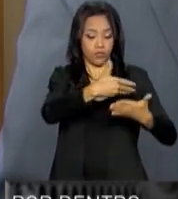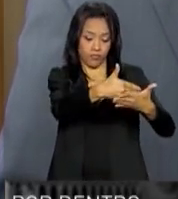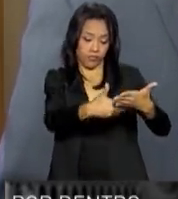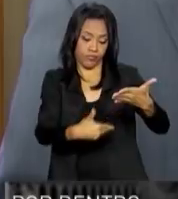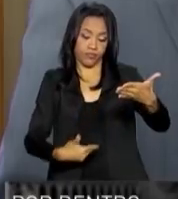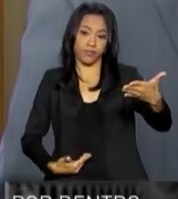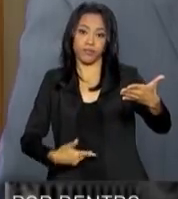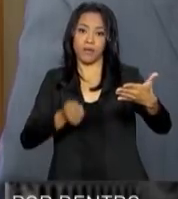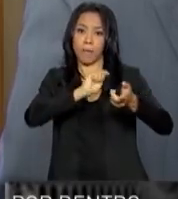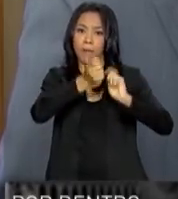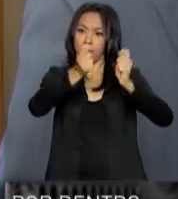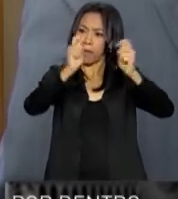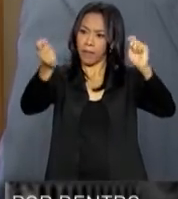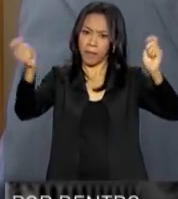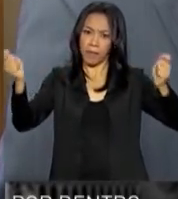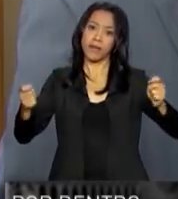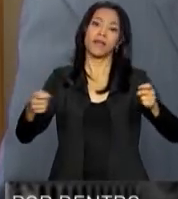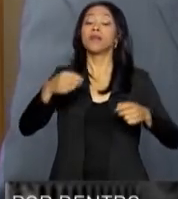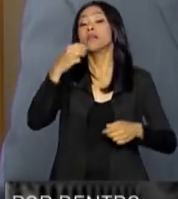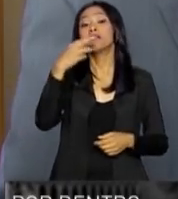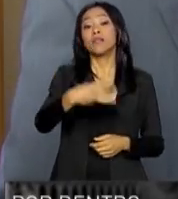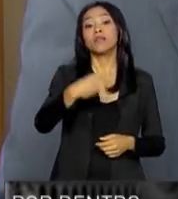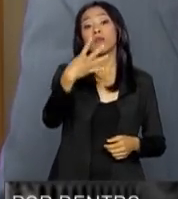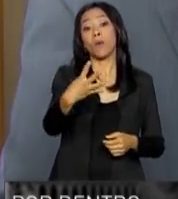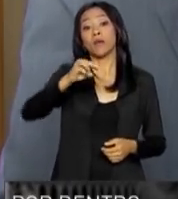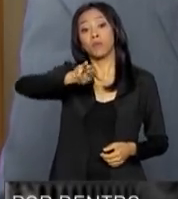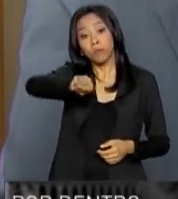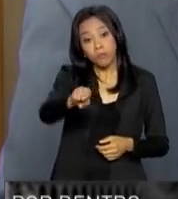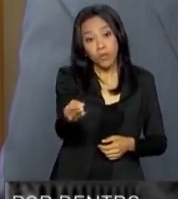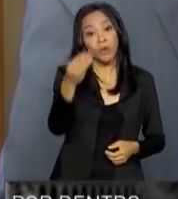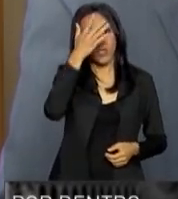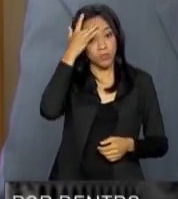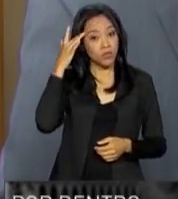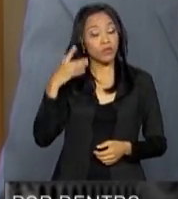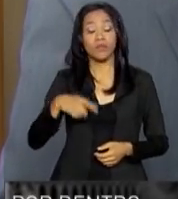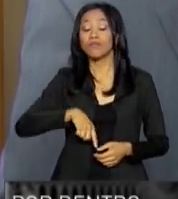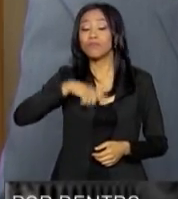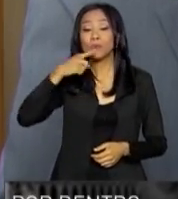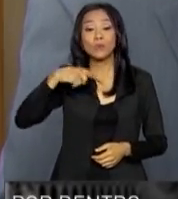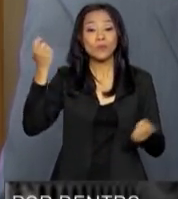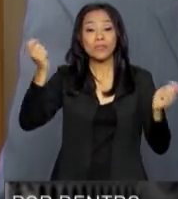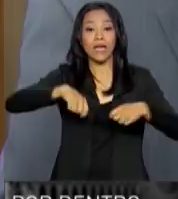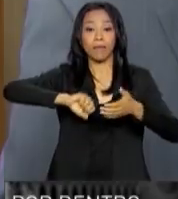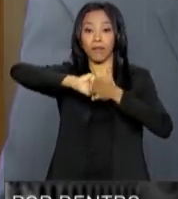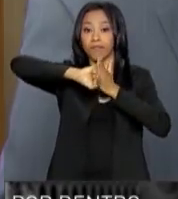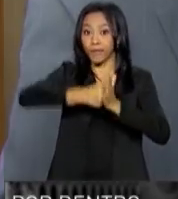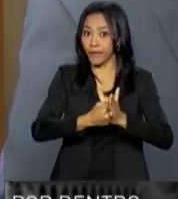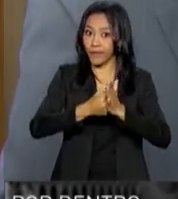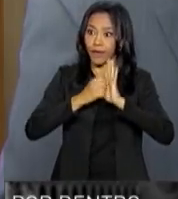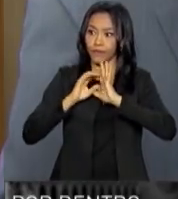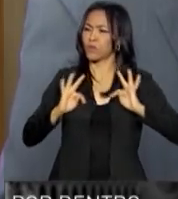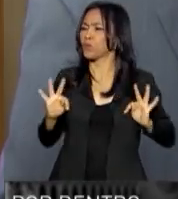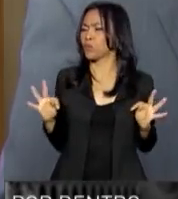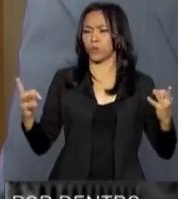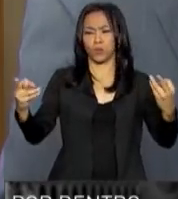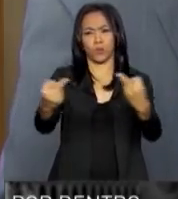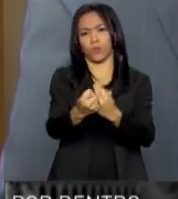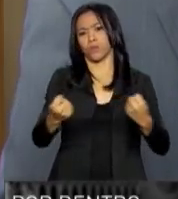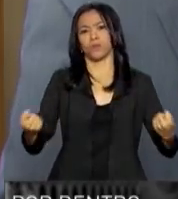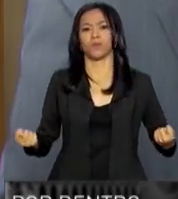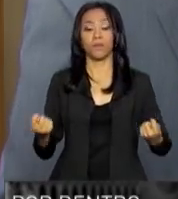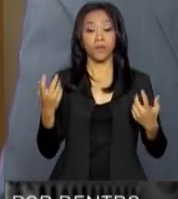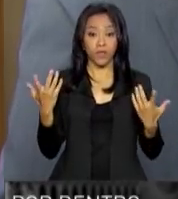34 milhões de pessoas como bloquear todo mundo no momento só para que todos todo mundo fizesse de vida então